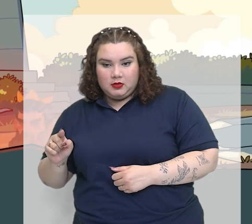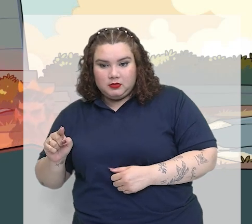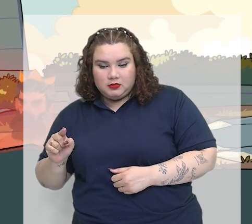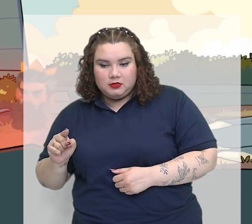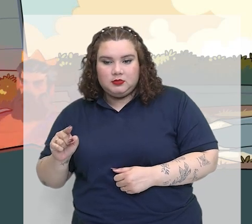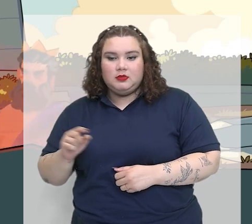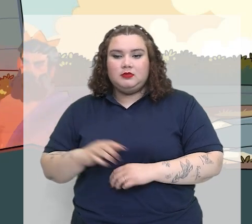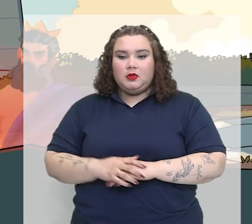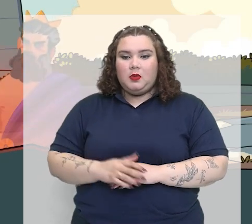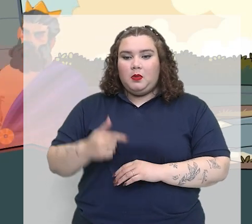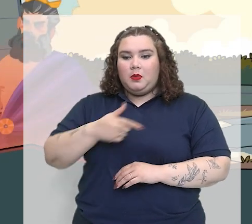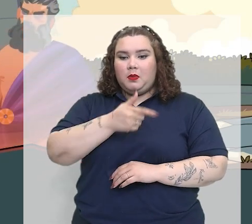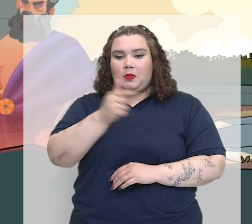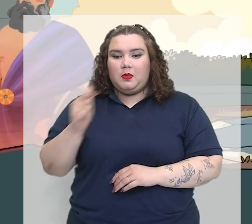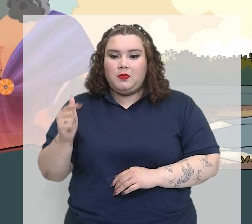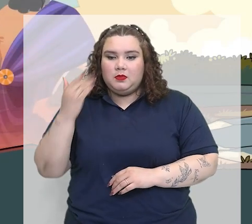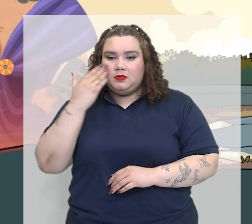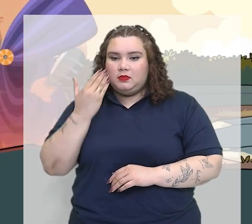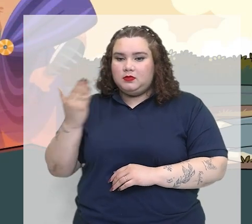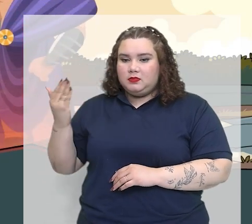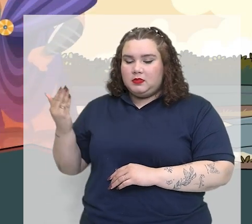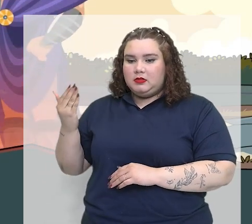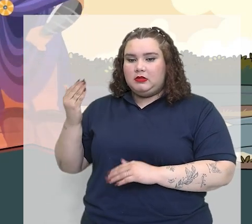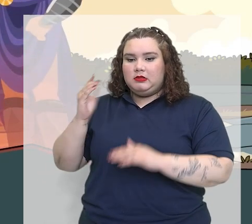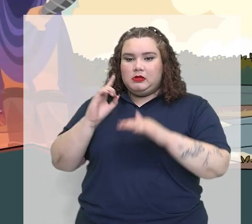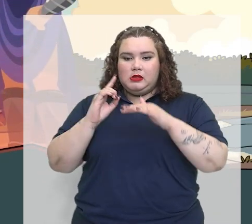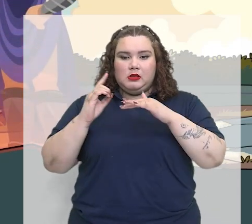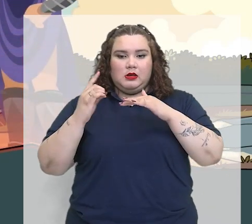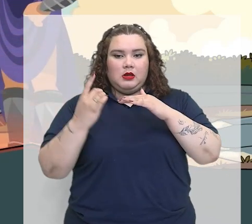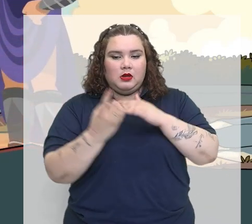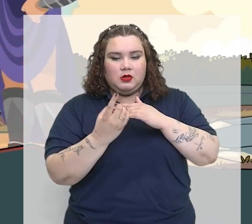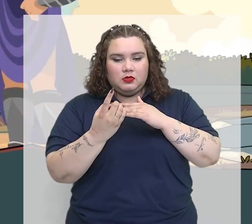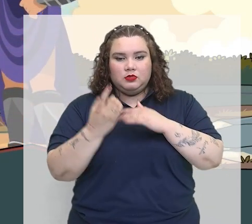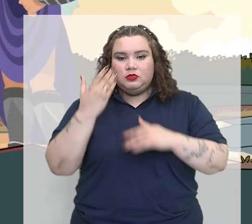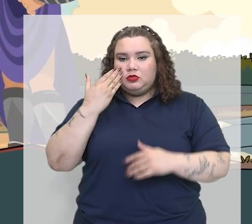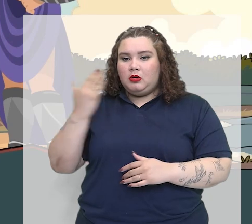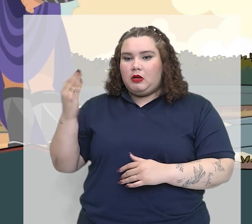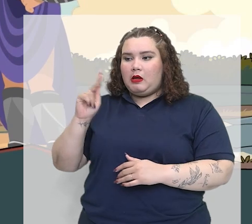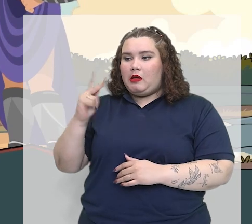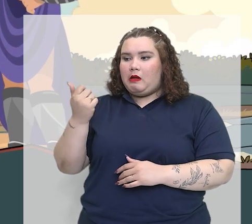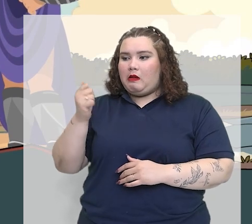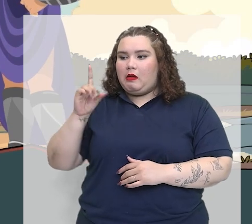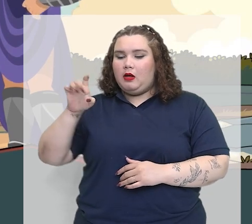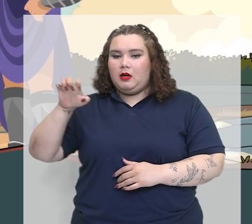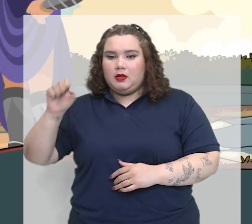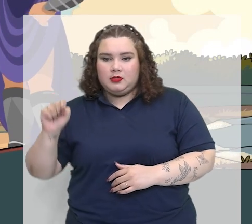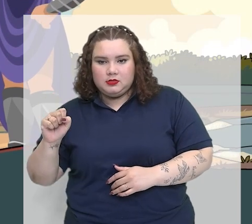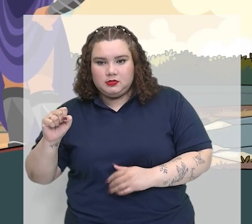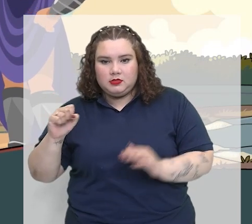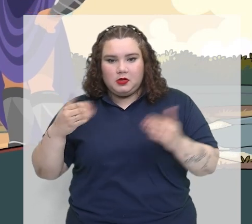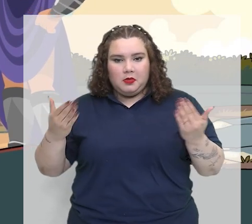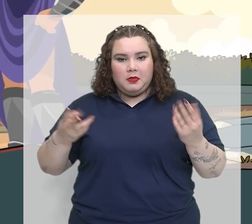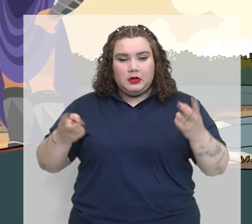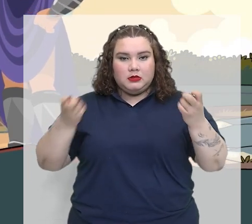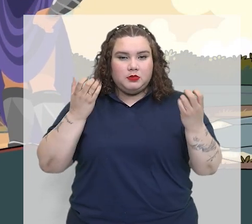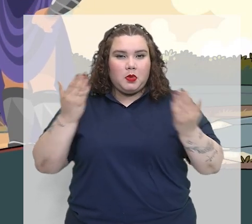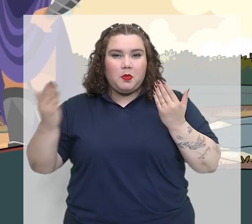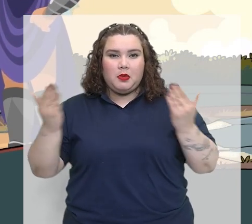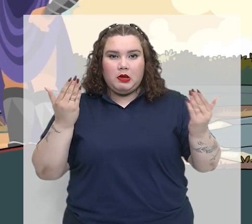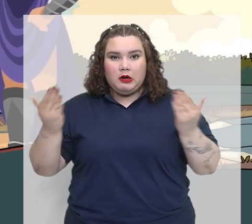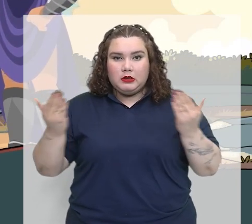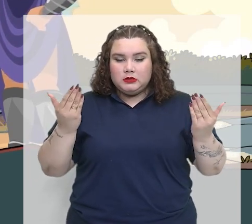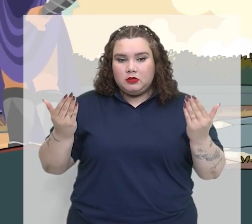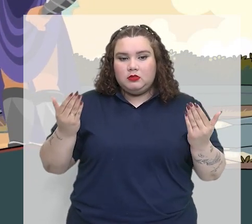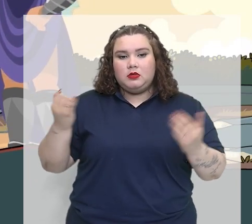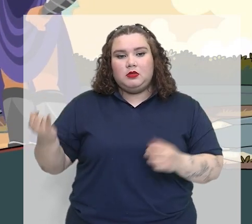outro, olha, chegando ele, o deus Hades, o deus do submundo. Então, para vocês, né, perceberem a importância,